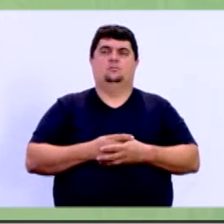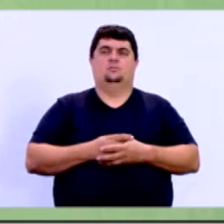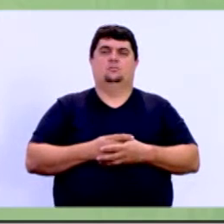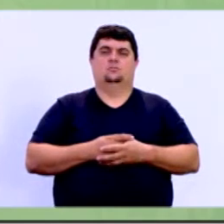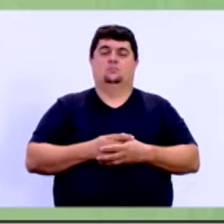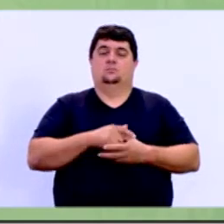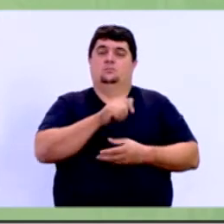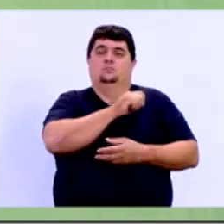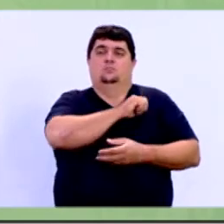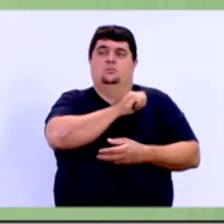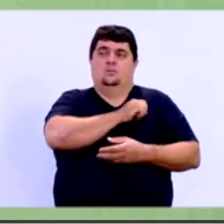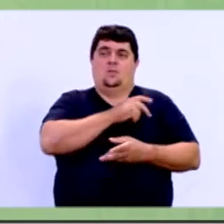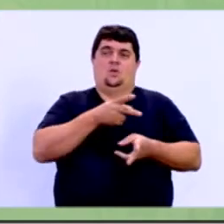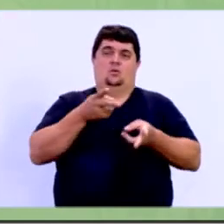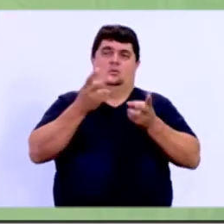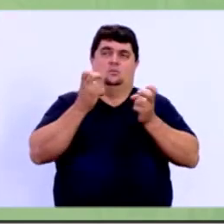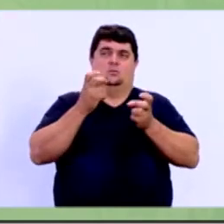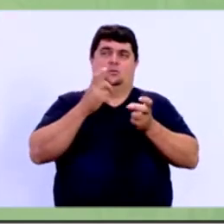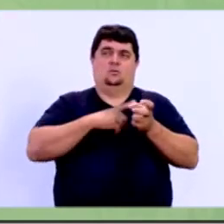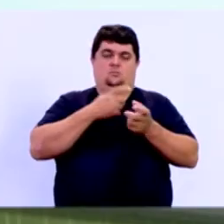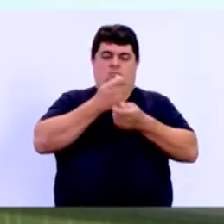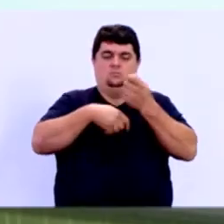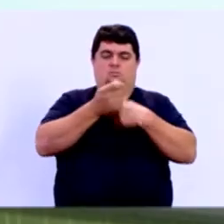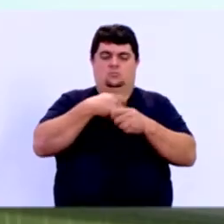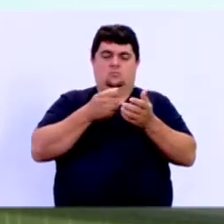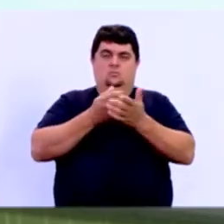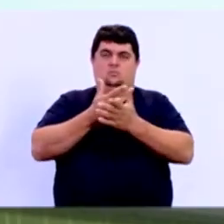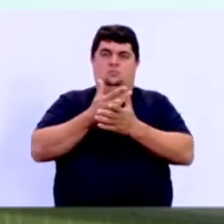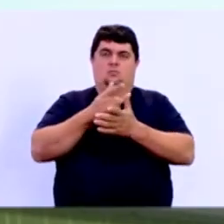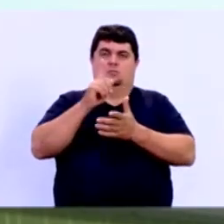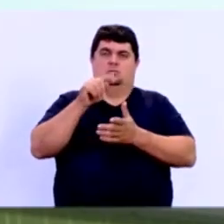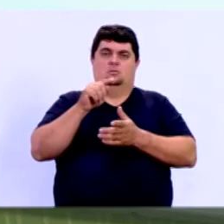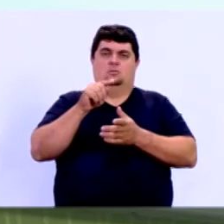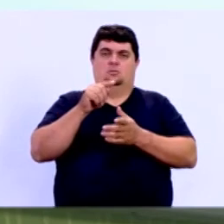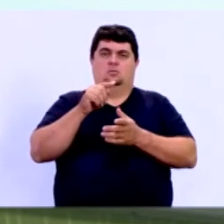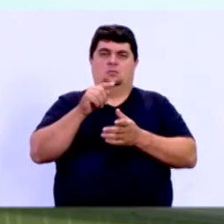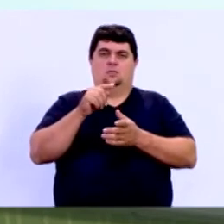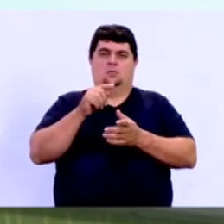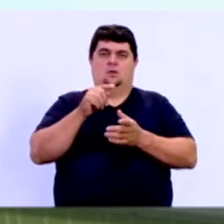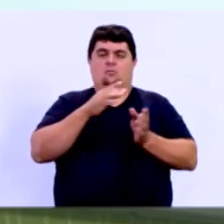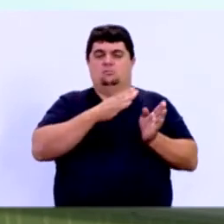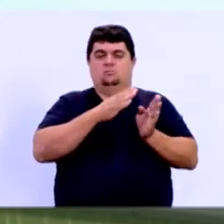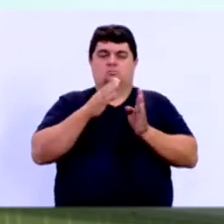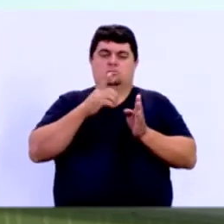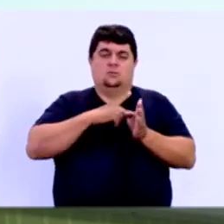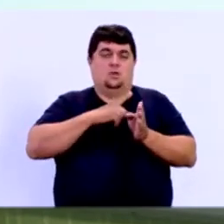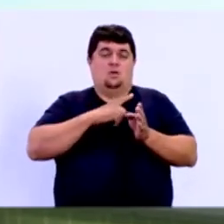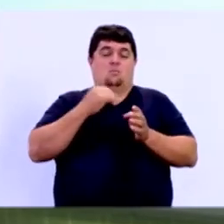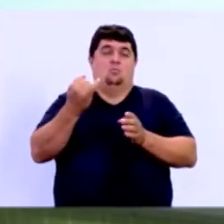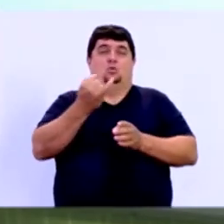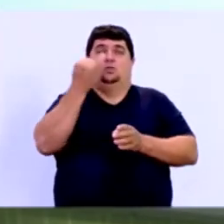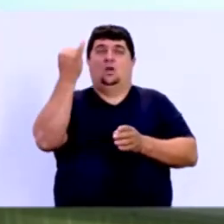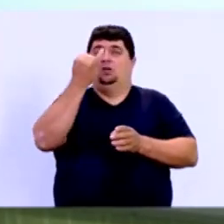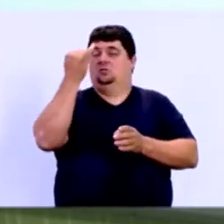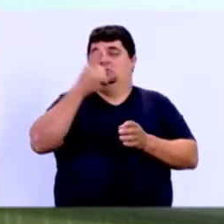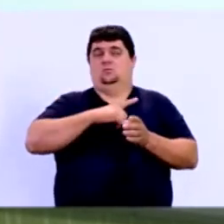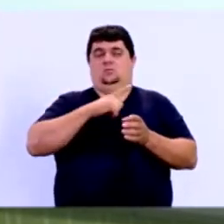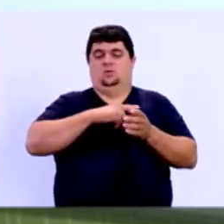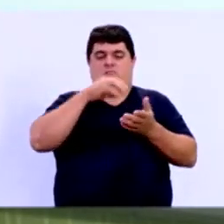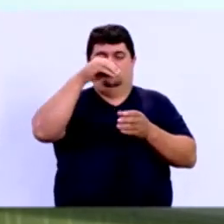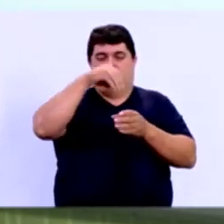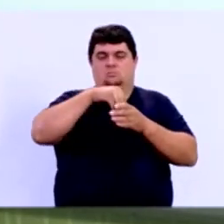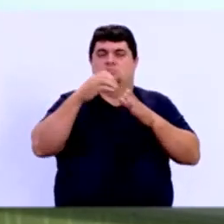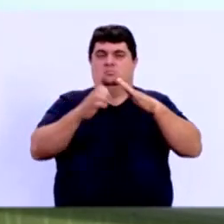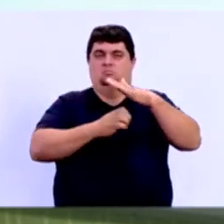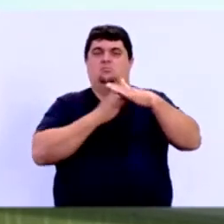Caro aluno, observe que a administração de compras ela desempenha um papel fundamental, né? Ela